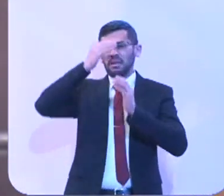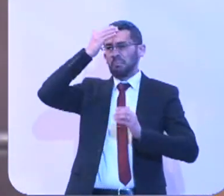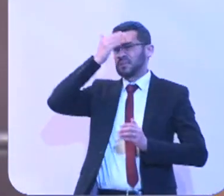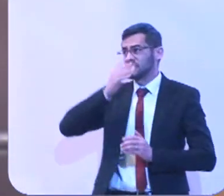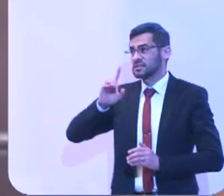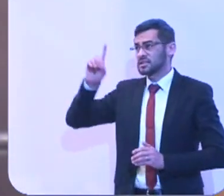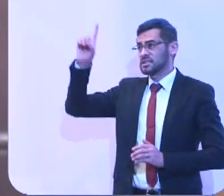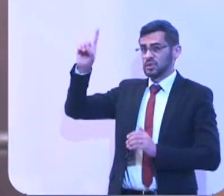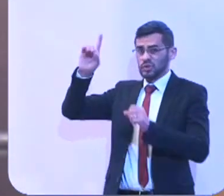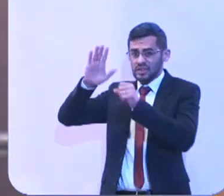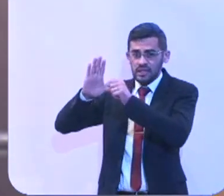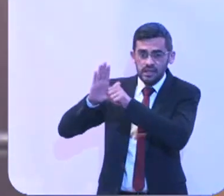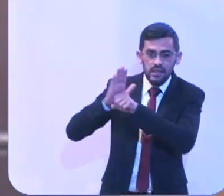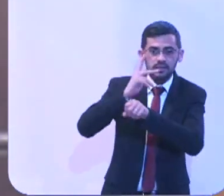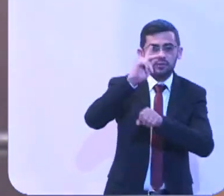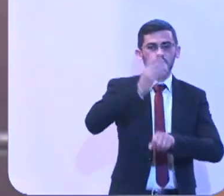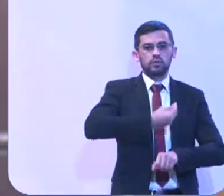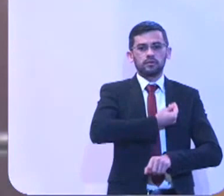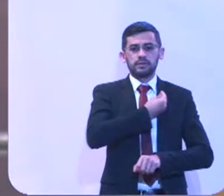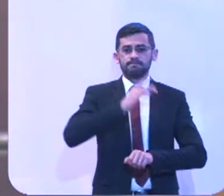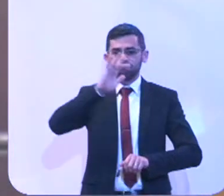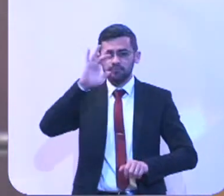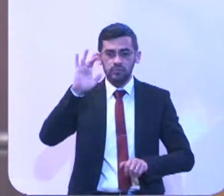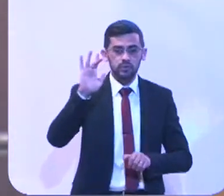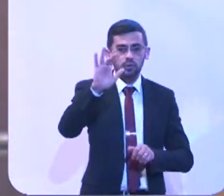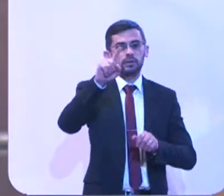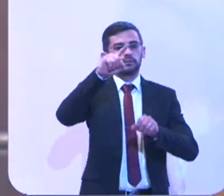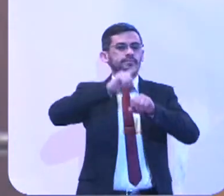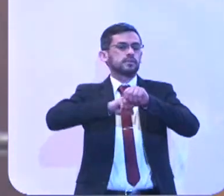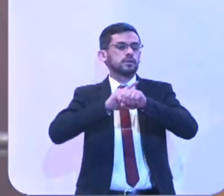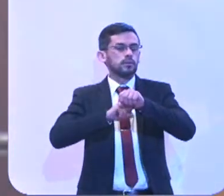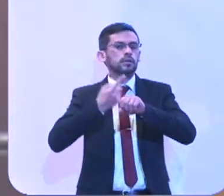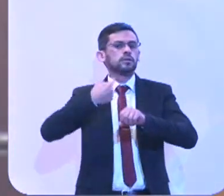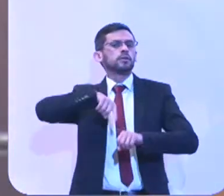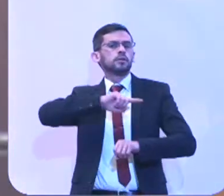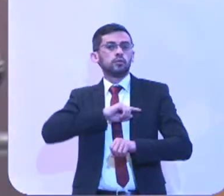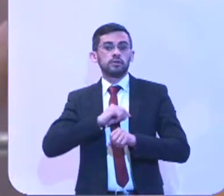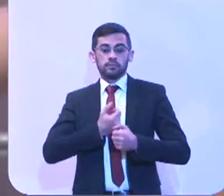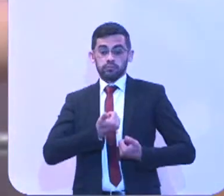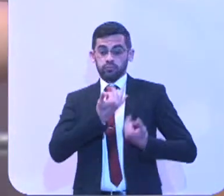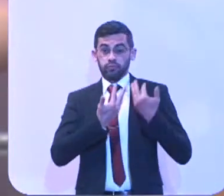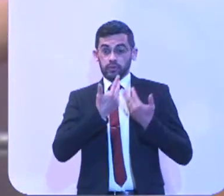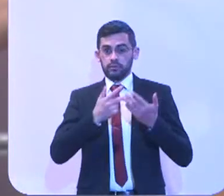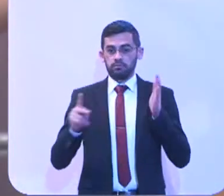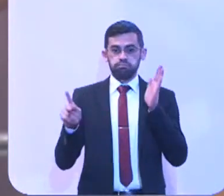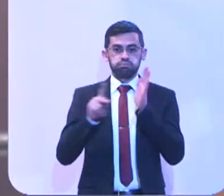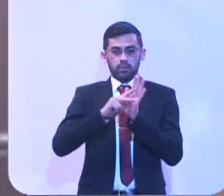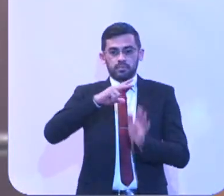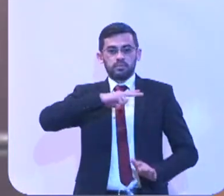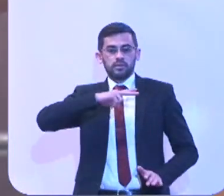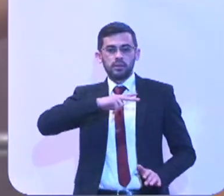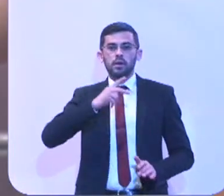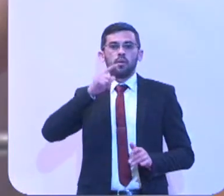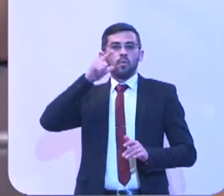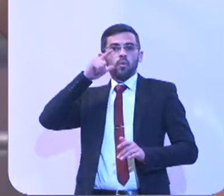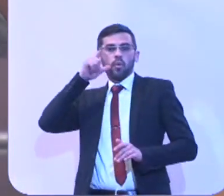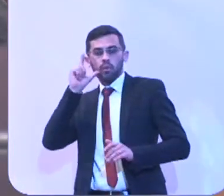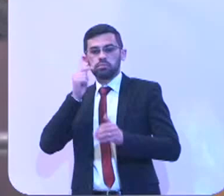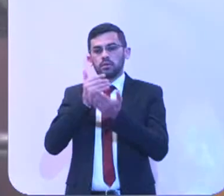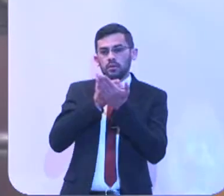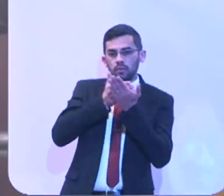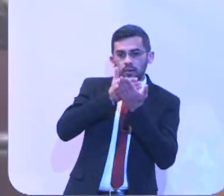de Deus te alcance, que ela te toque. Estamos falando sobre avivamento pessoal. Ontem